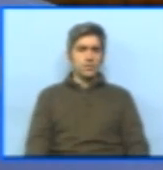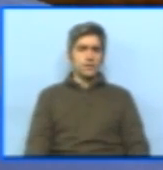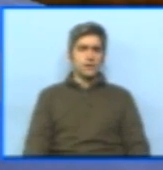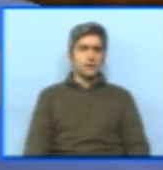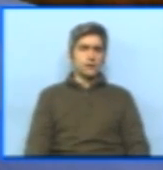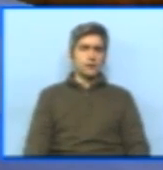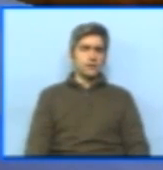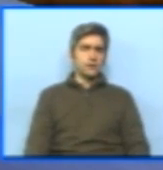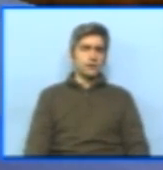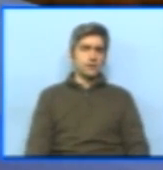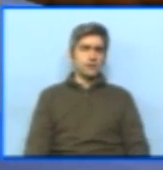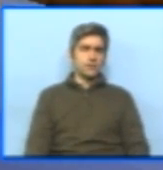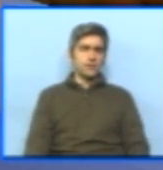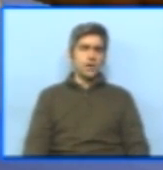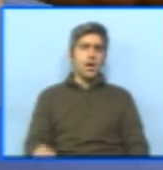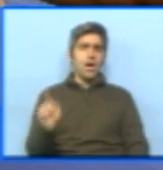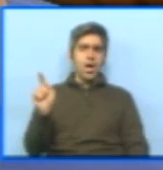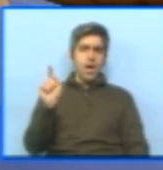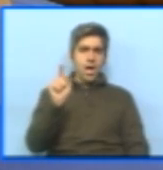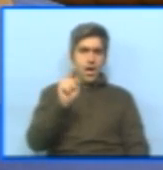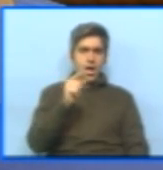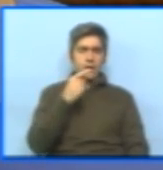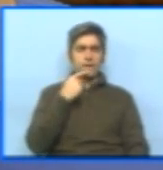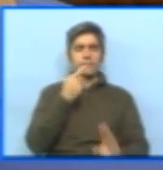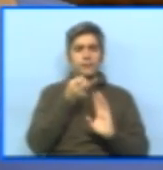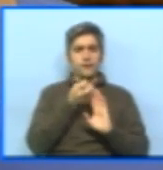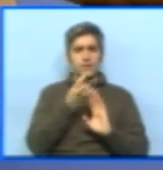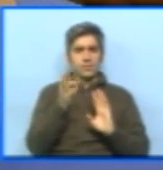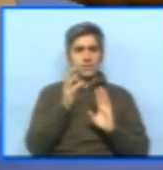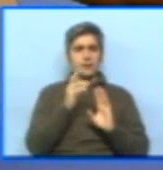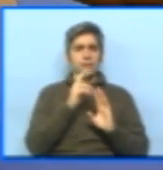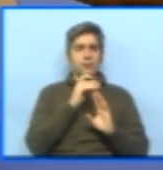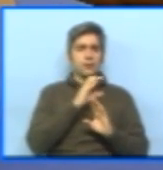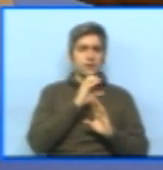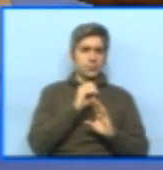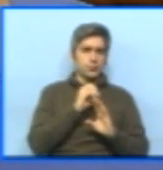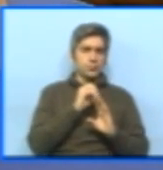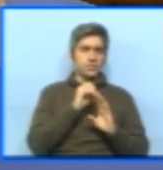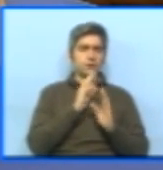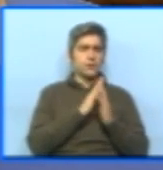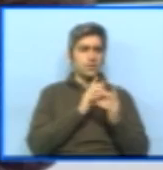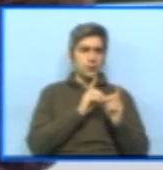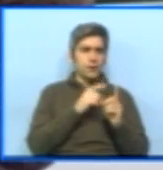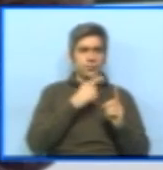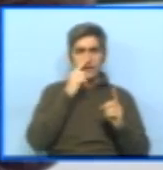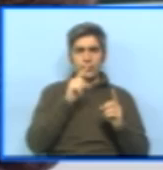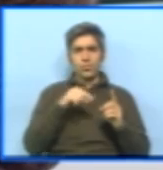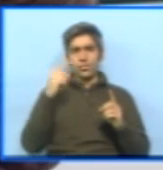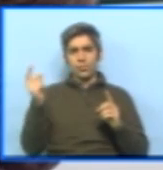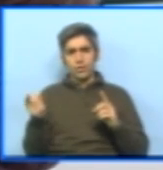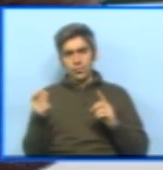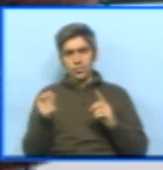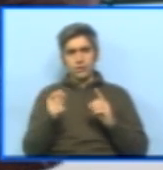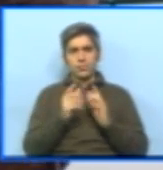Há muitos irmãos romeiros que vão em determinado rancho, não sendo daquela paróquia. No caso da cidade de